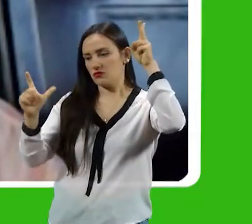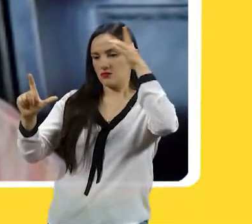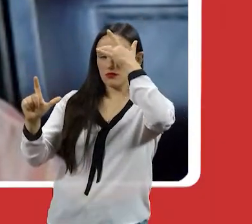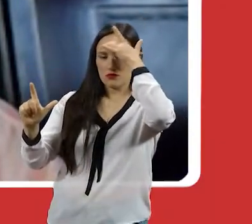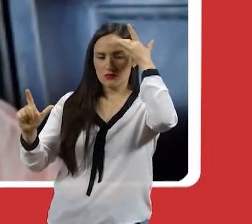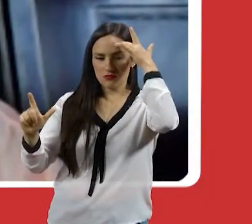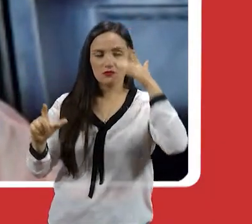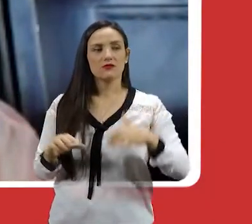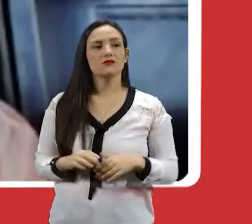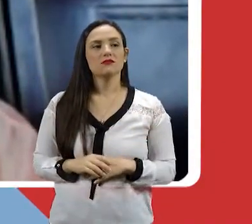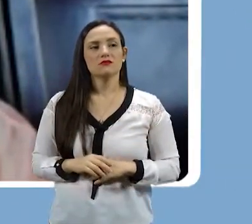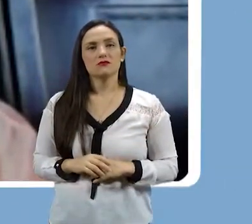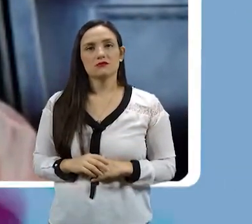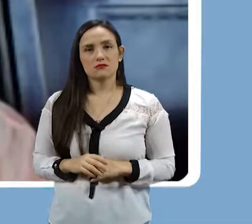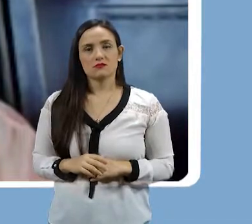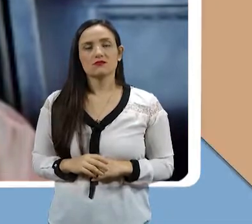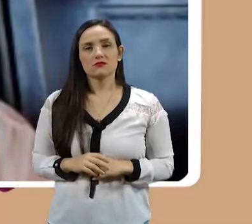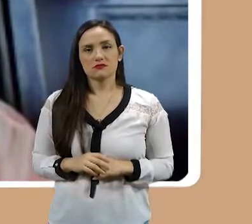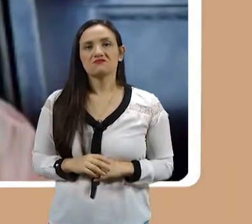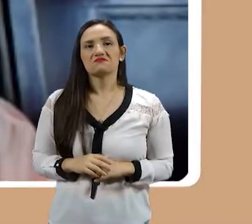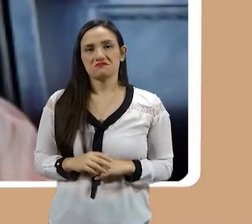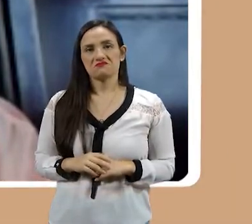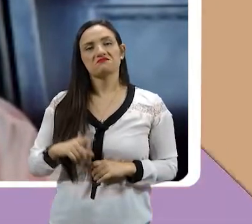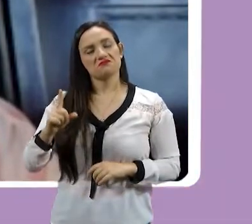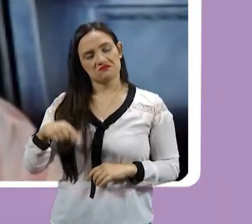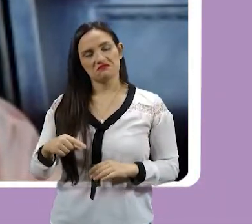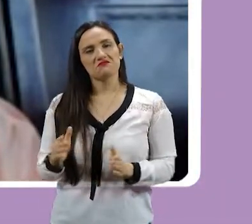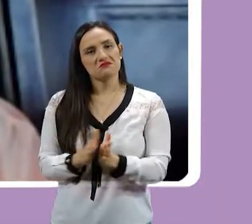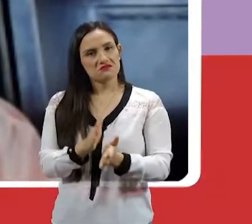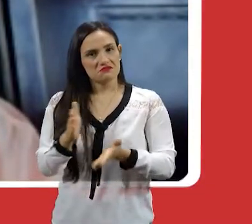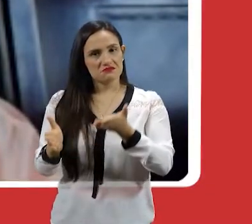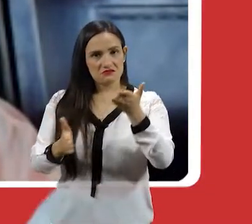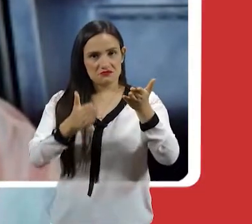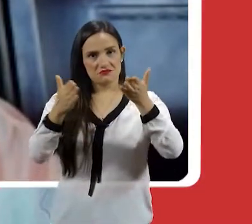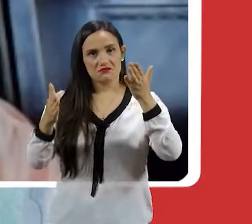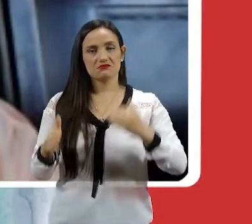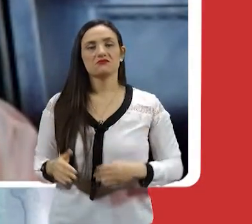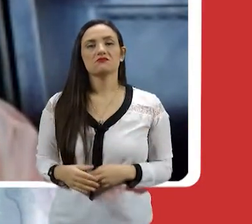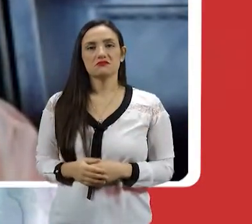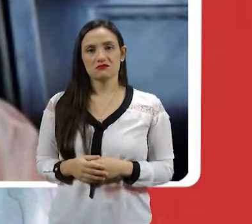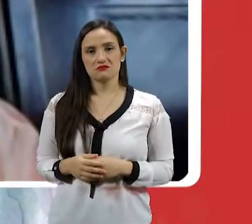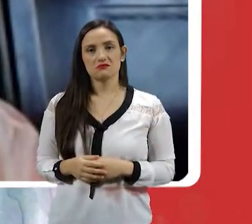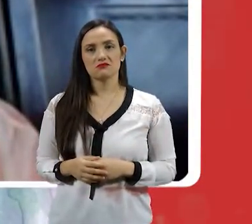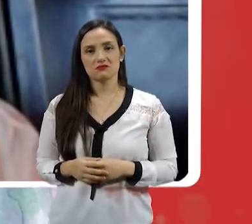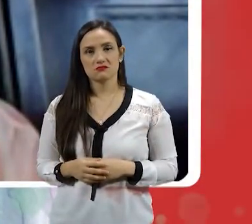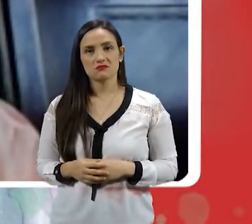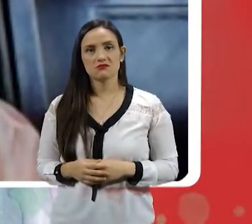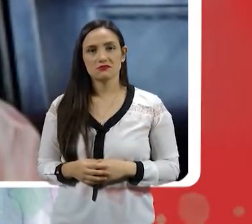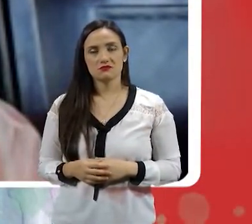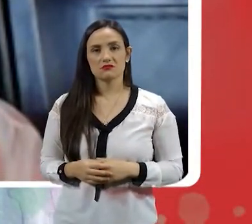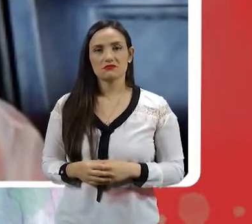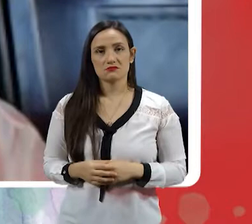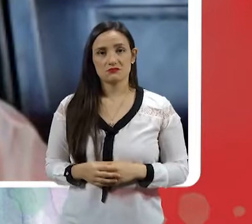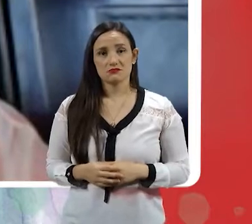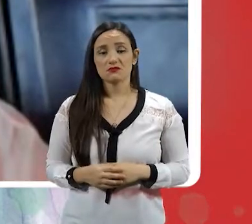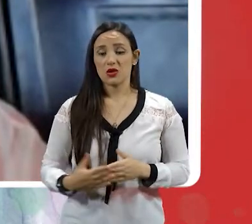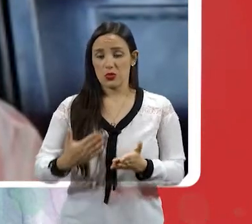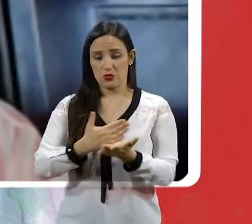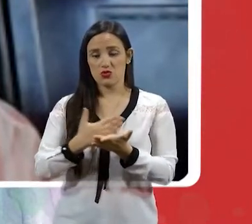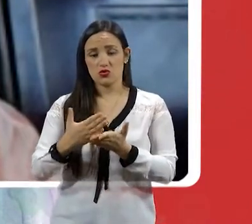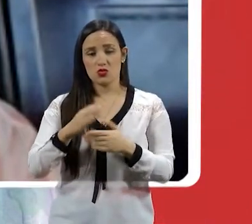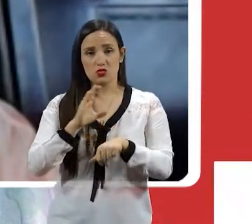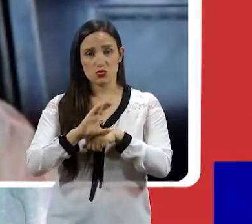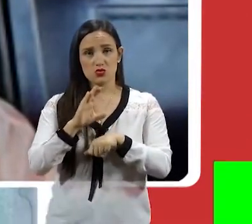o próximo, o fazer do próximo. É um cara fantástico. Ele entrou